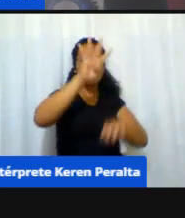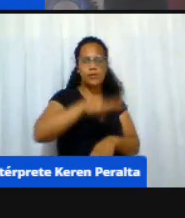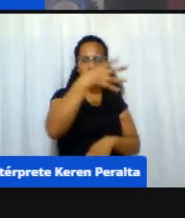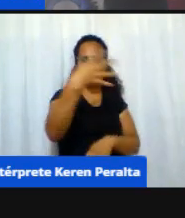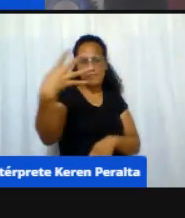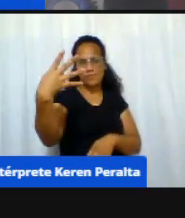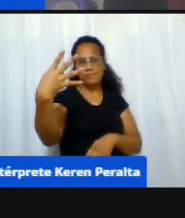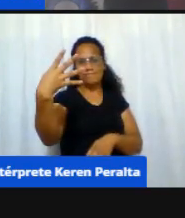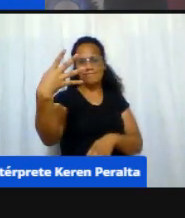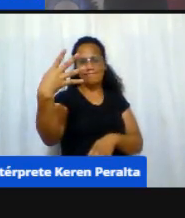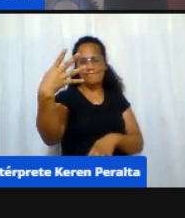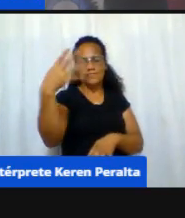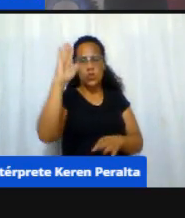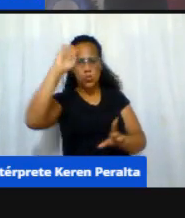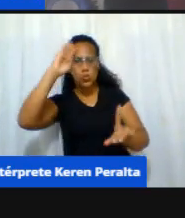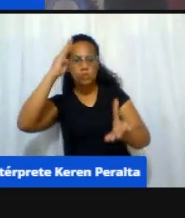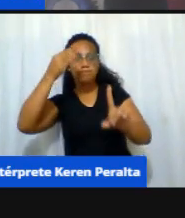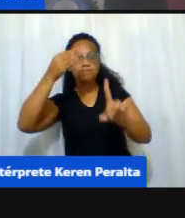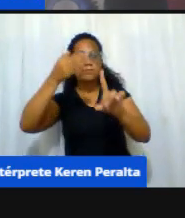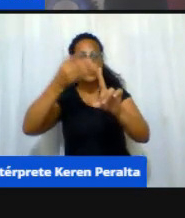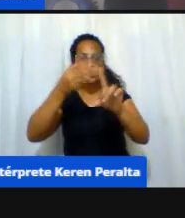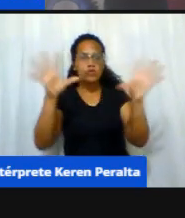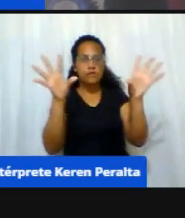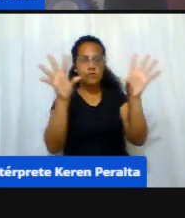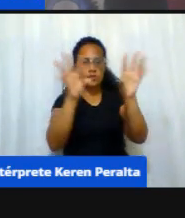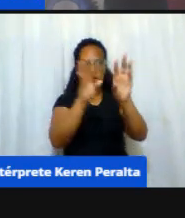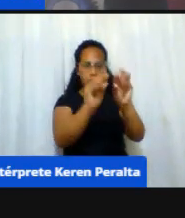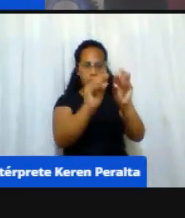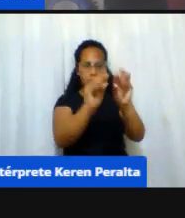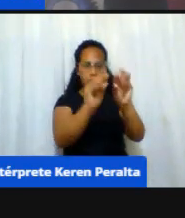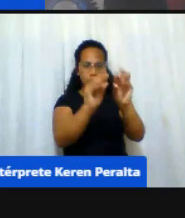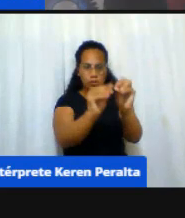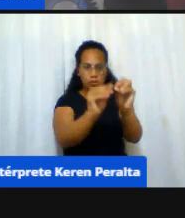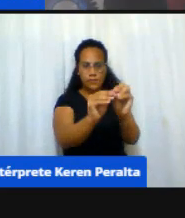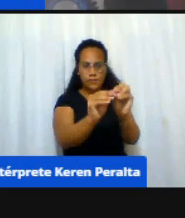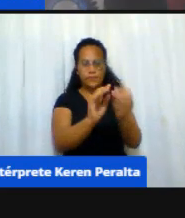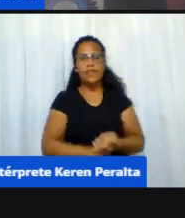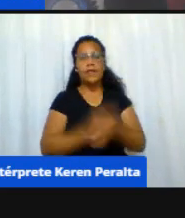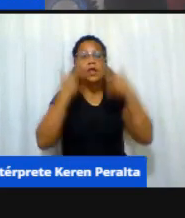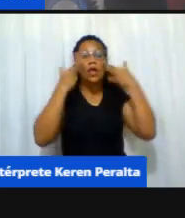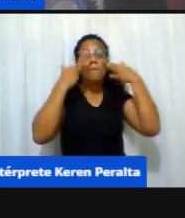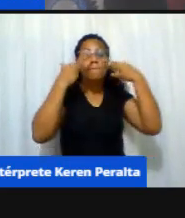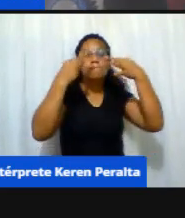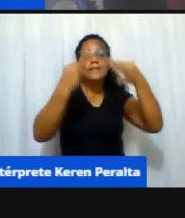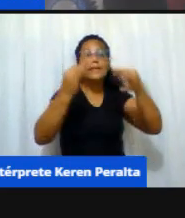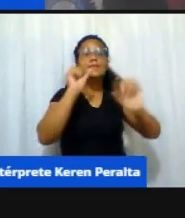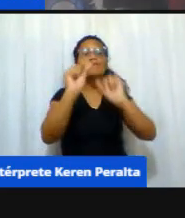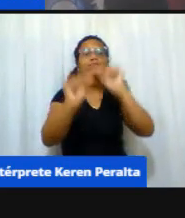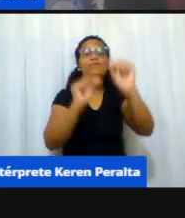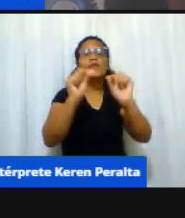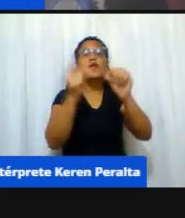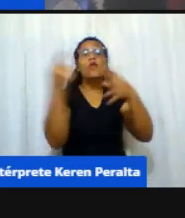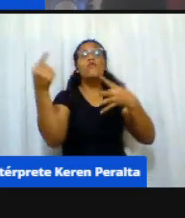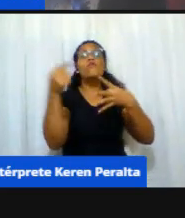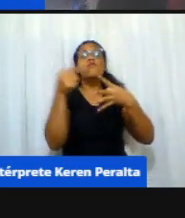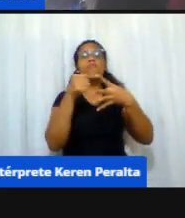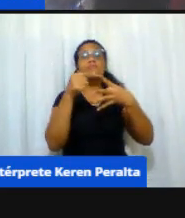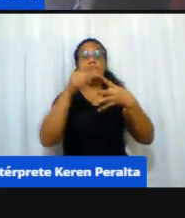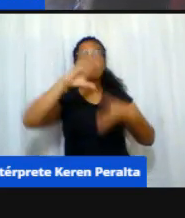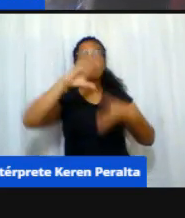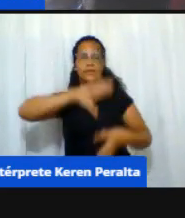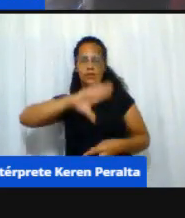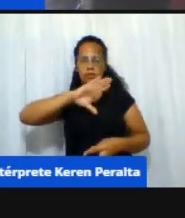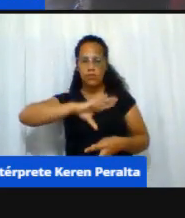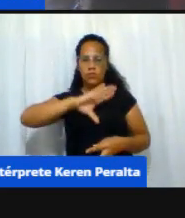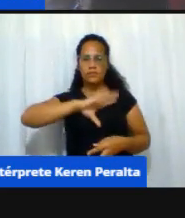Assim, chamamos atenção para o fato de que língua portuguesa, concernente aos anos finais do